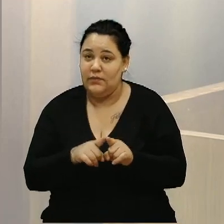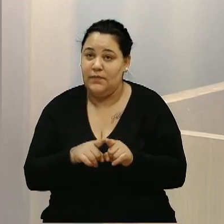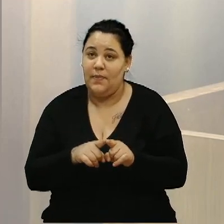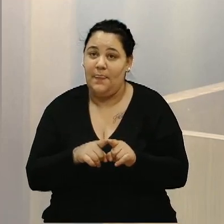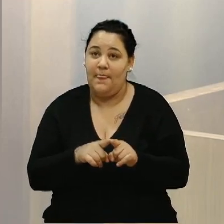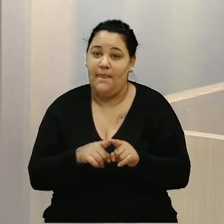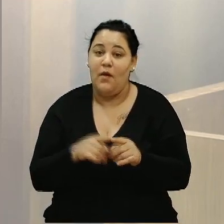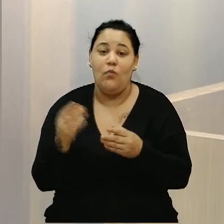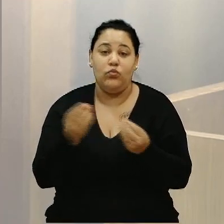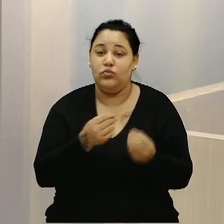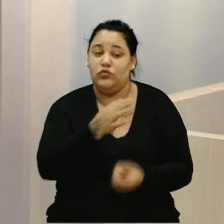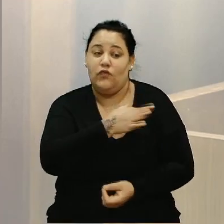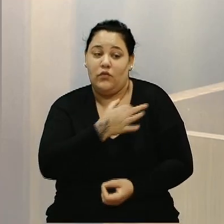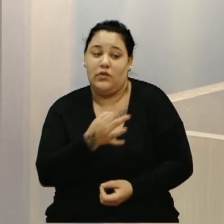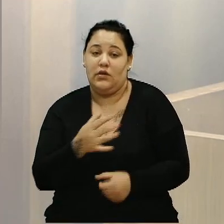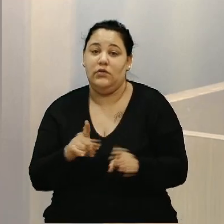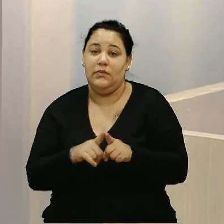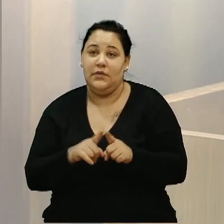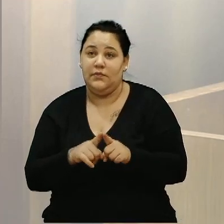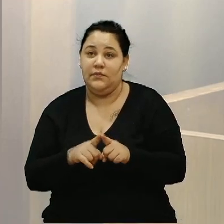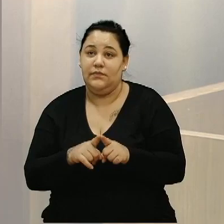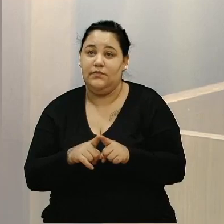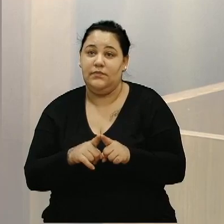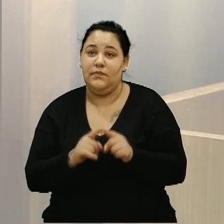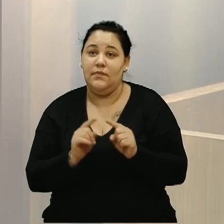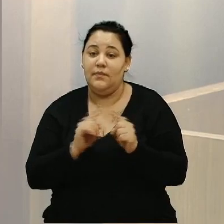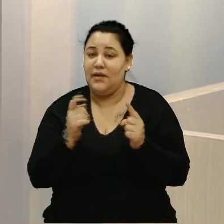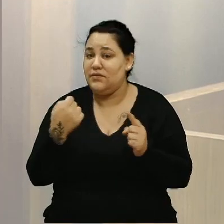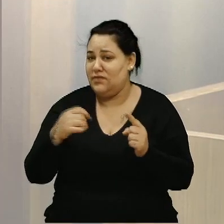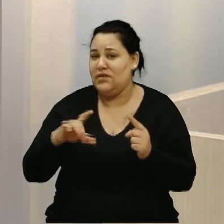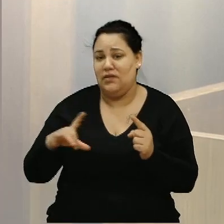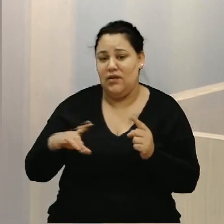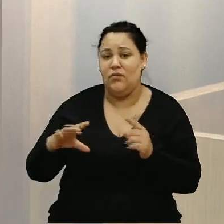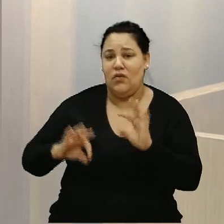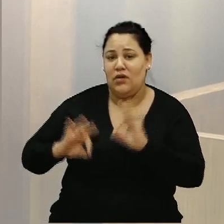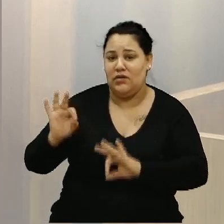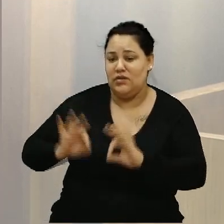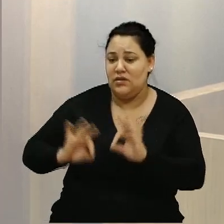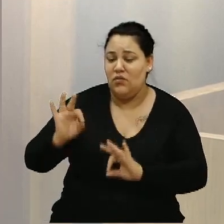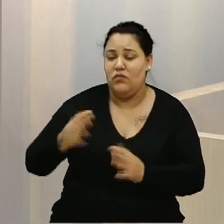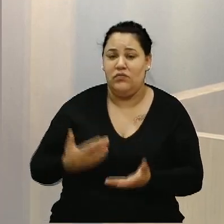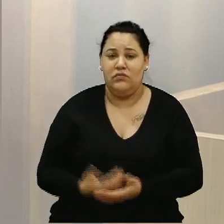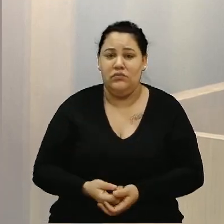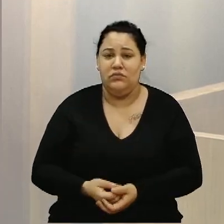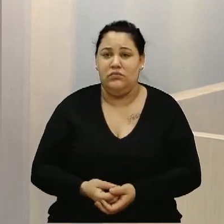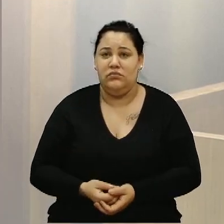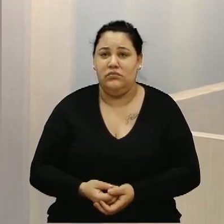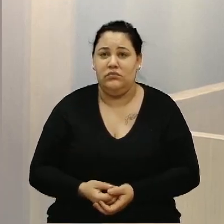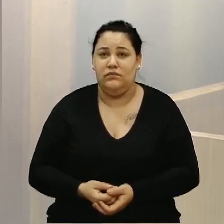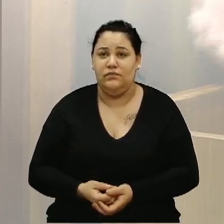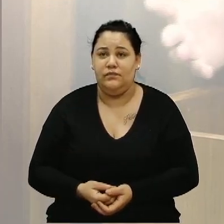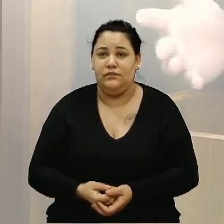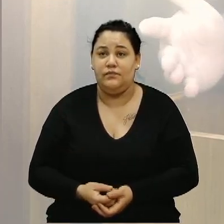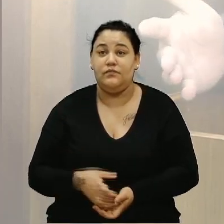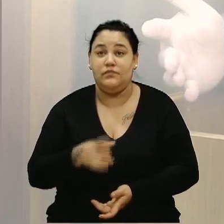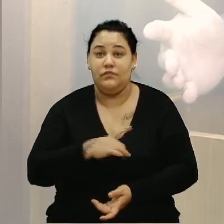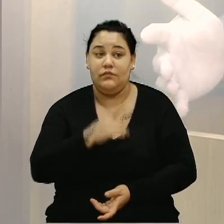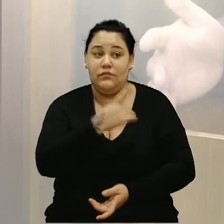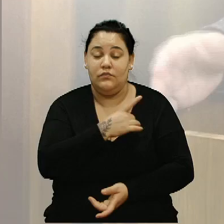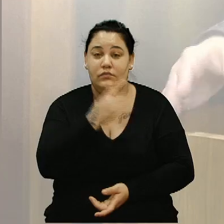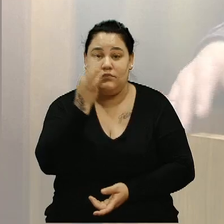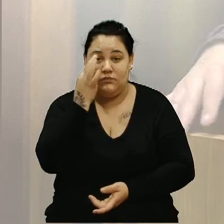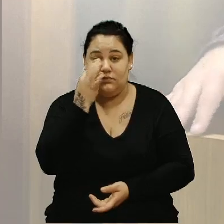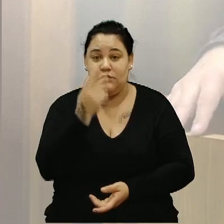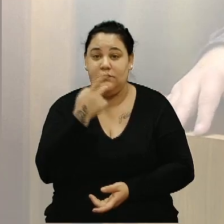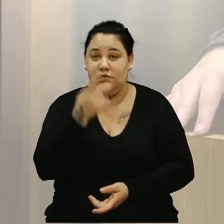Muitos voluntários, mas há de se ter um planejamento. Eu tive lá, falei com uma das pessoas, um dos